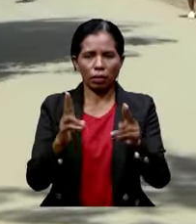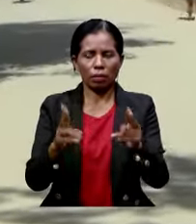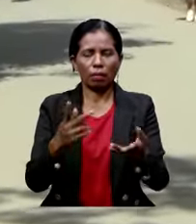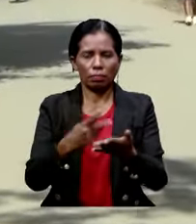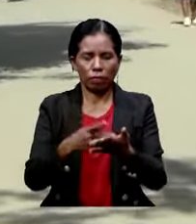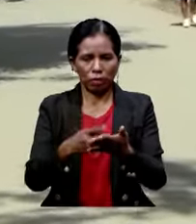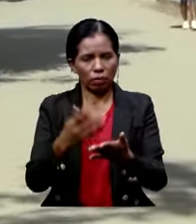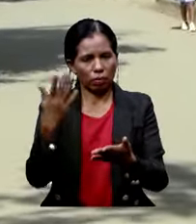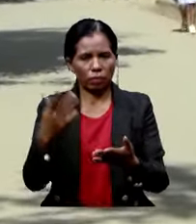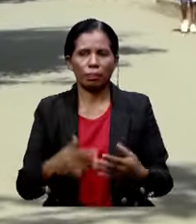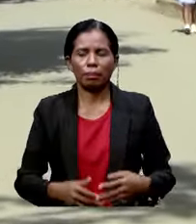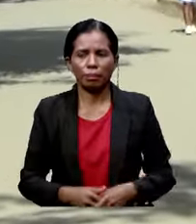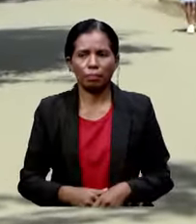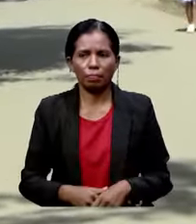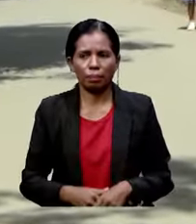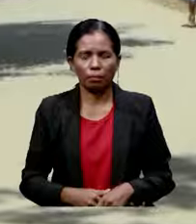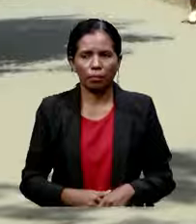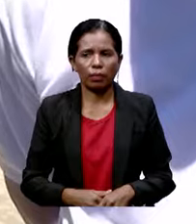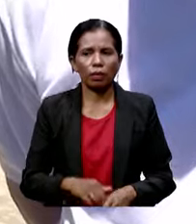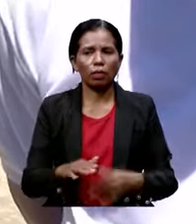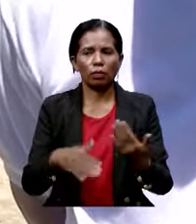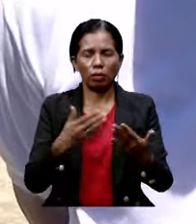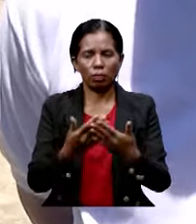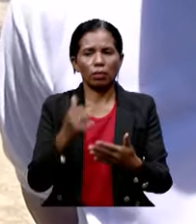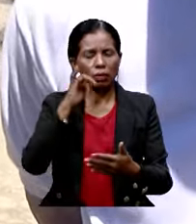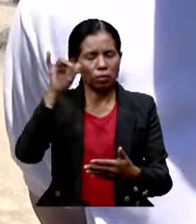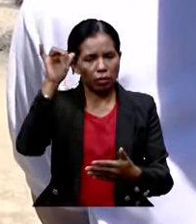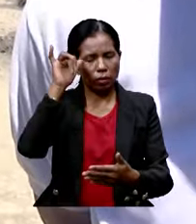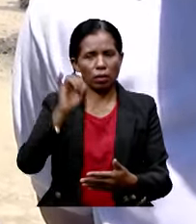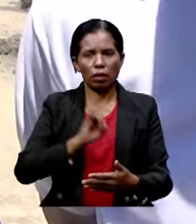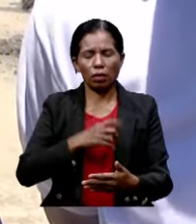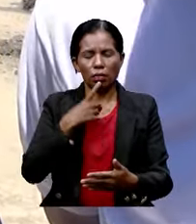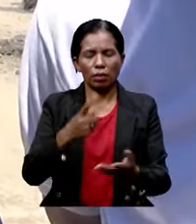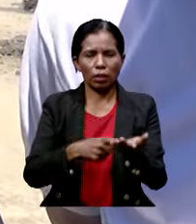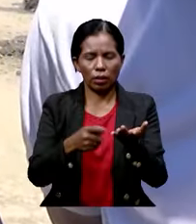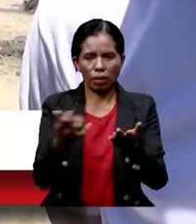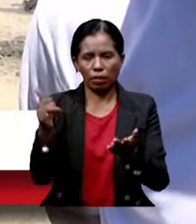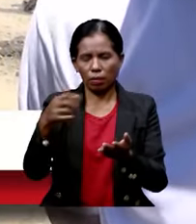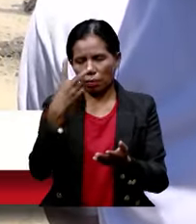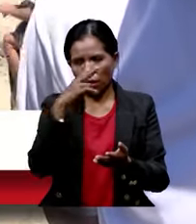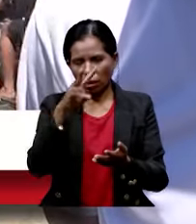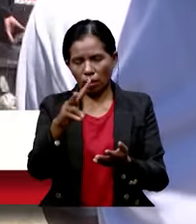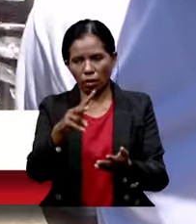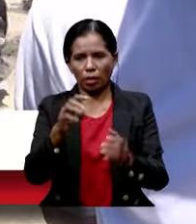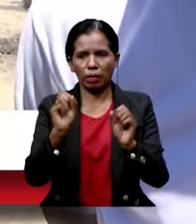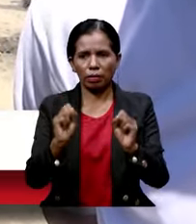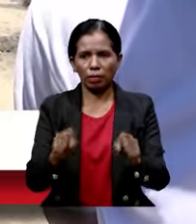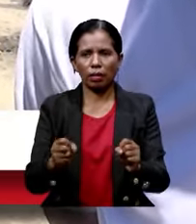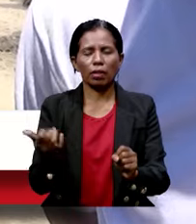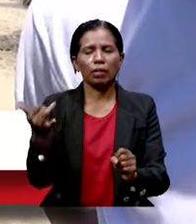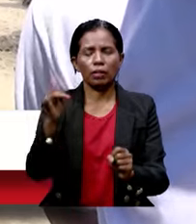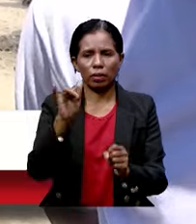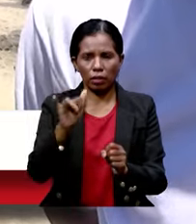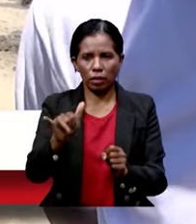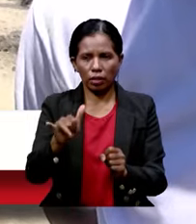projeto refere sim ba sira ne hoto se kera na varuka teknik se ba re para tu hare sira ne be